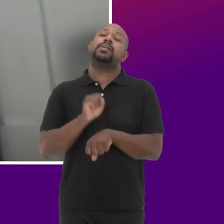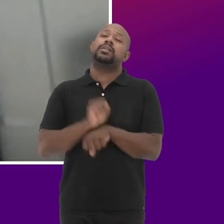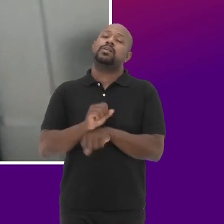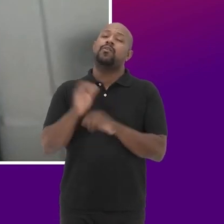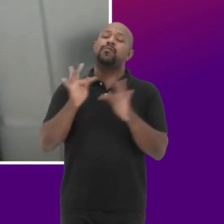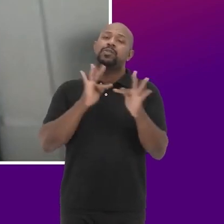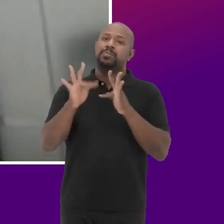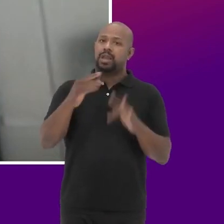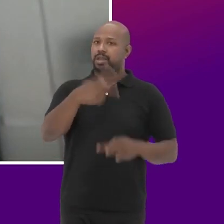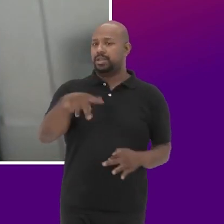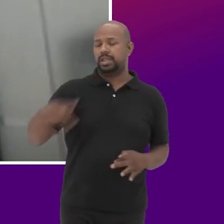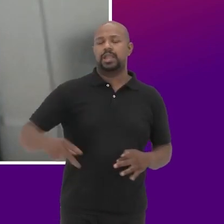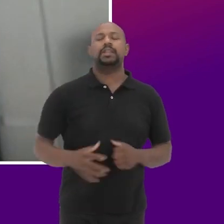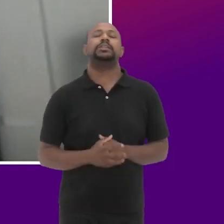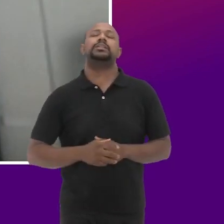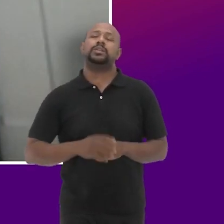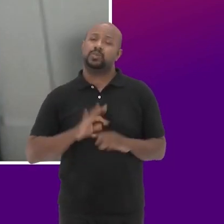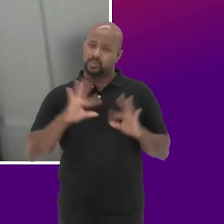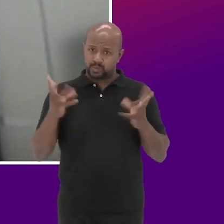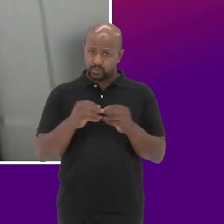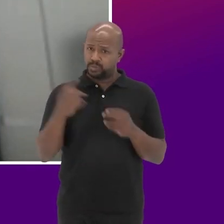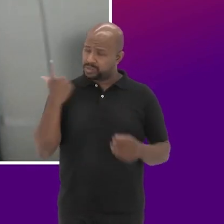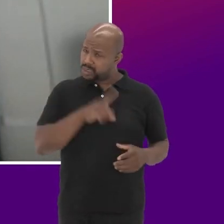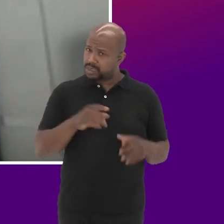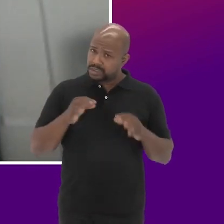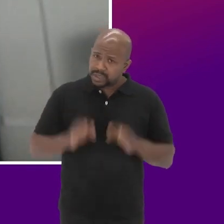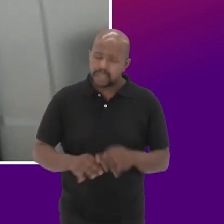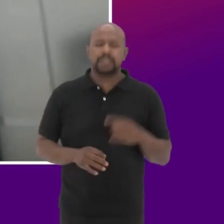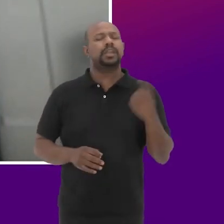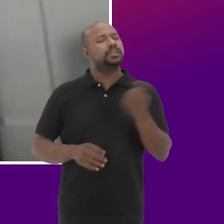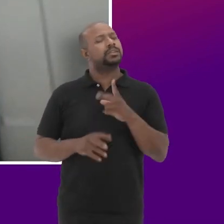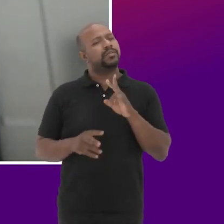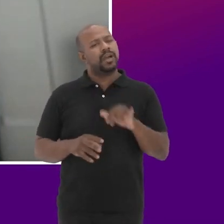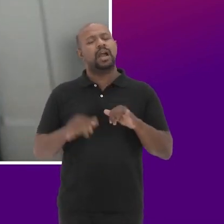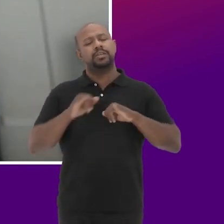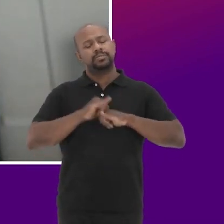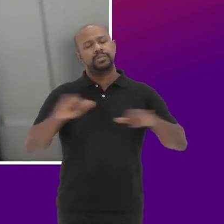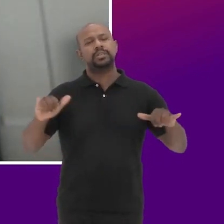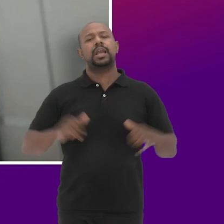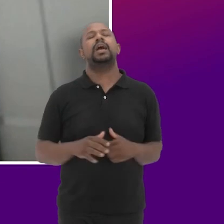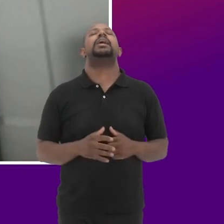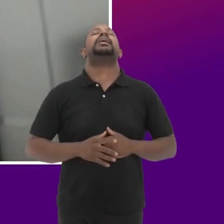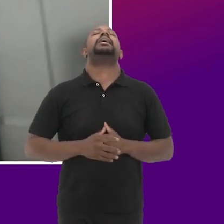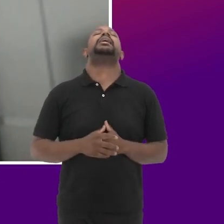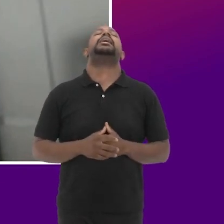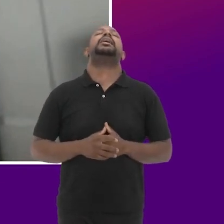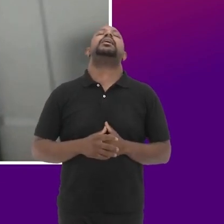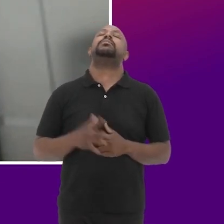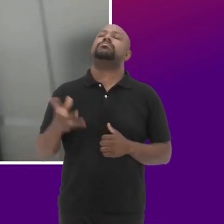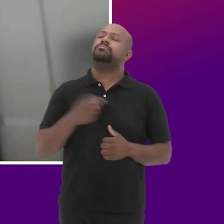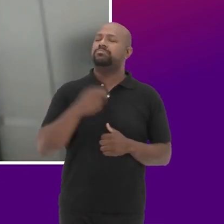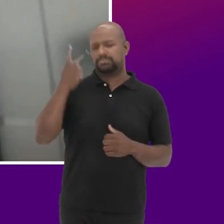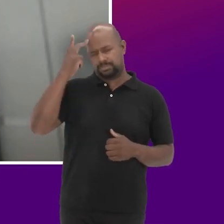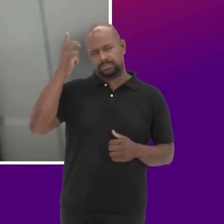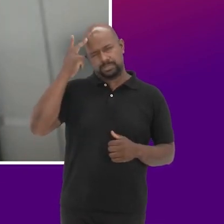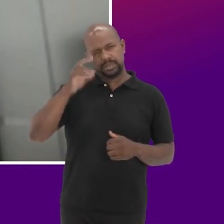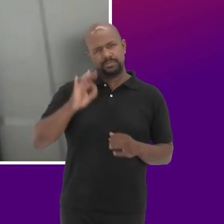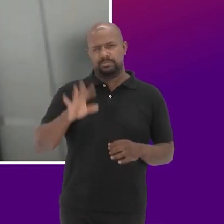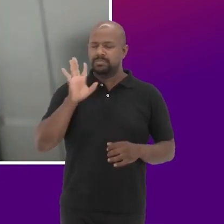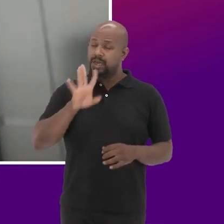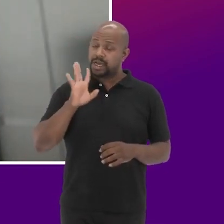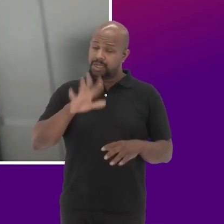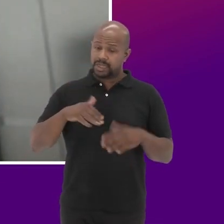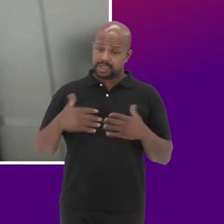aí o feedback deles. E se tudo der certo, a gente vai em breve anunciar um bem bacana